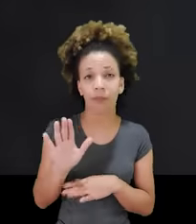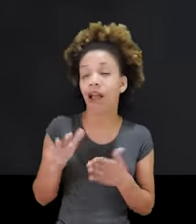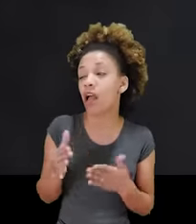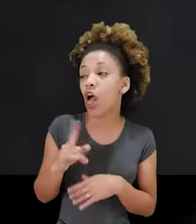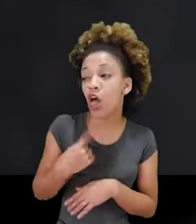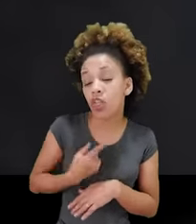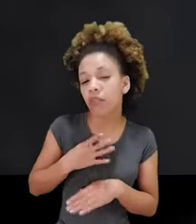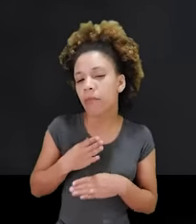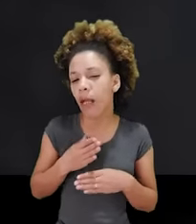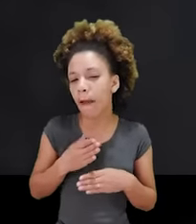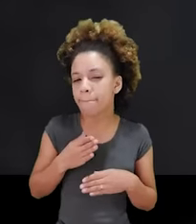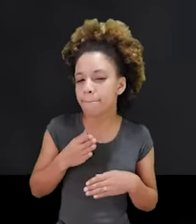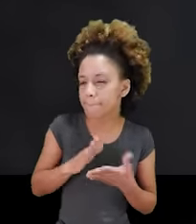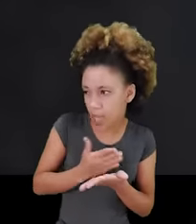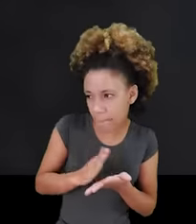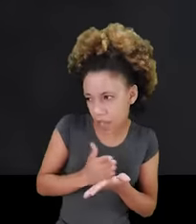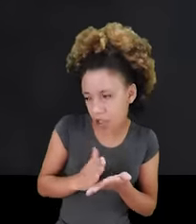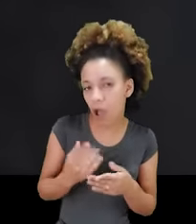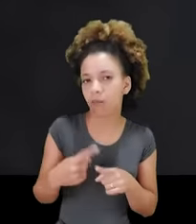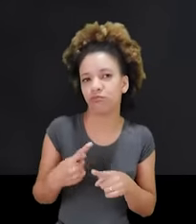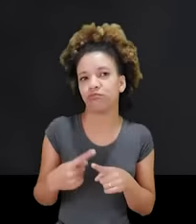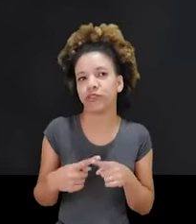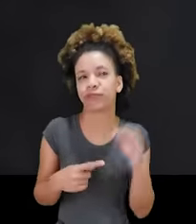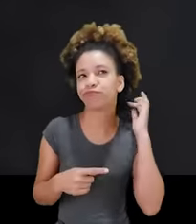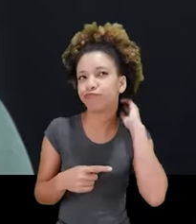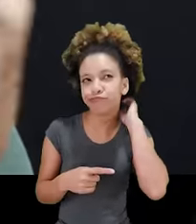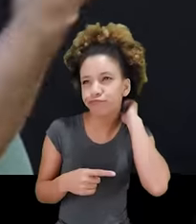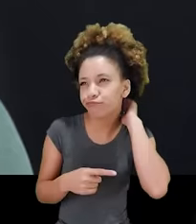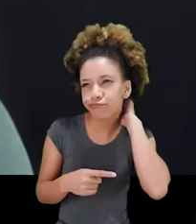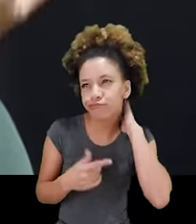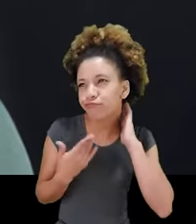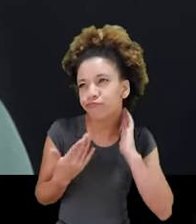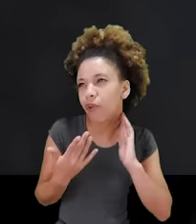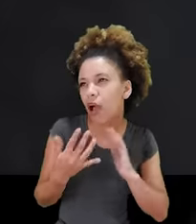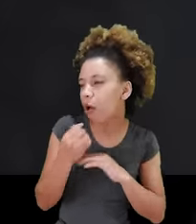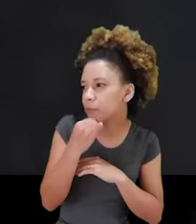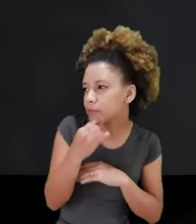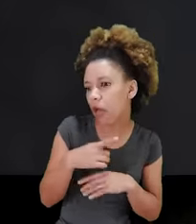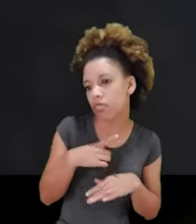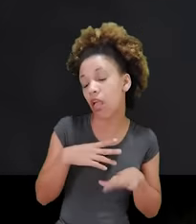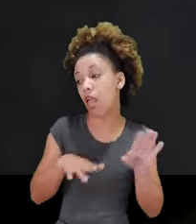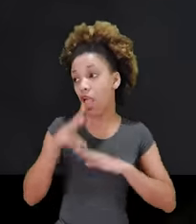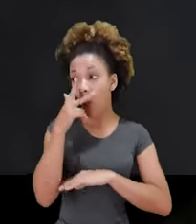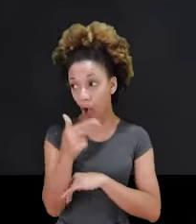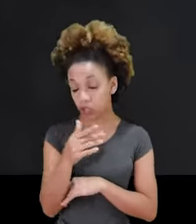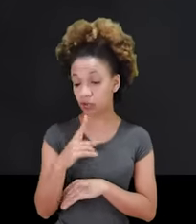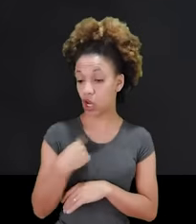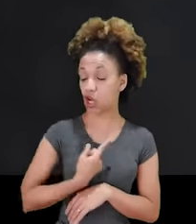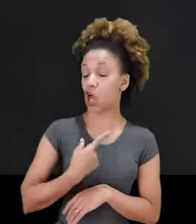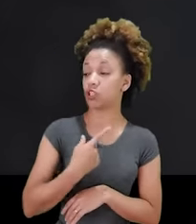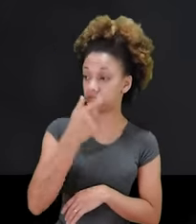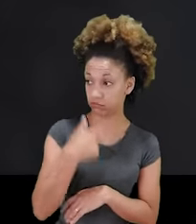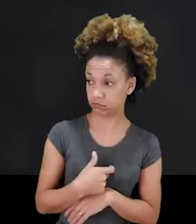meio termo. Qual é que é a minha teoria? Porque estamos no meio termo aqui. Aqui é o lugar que chama-se meio termo. Eu acho que